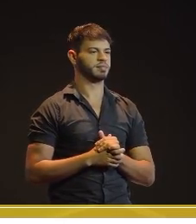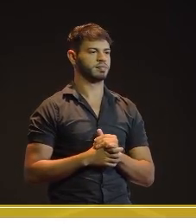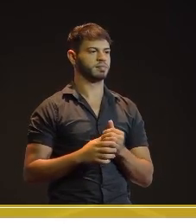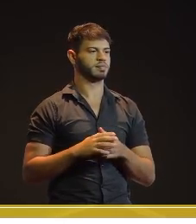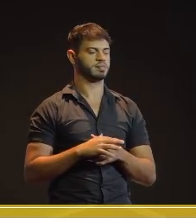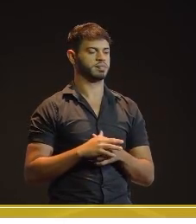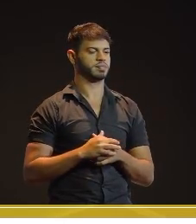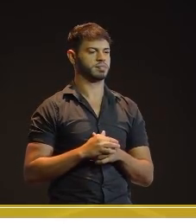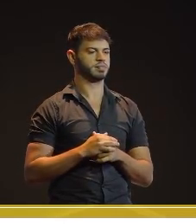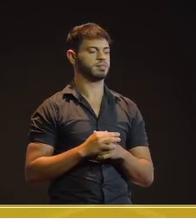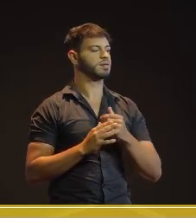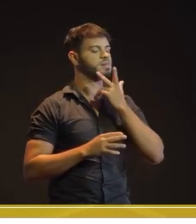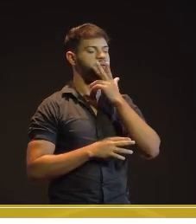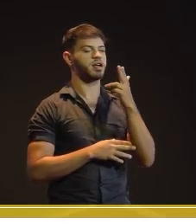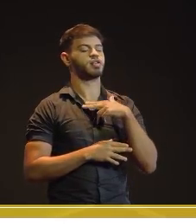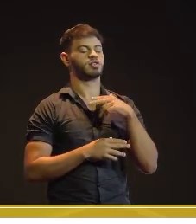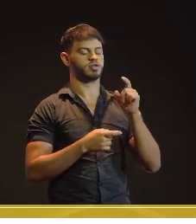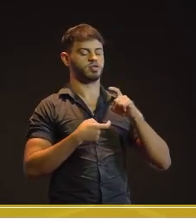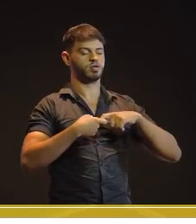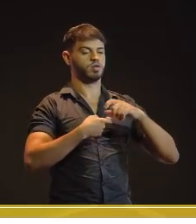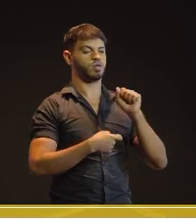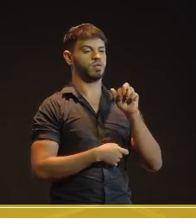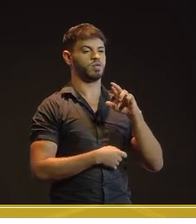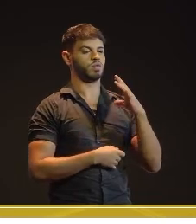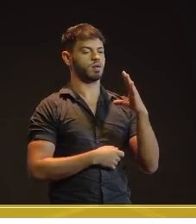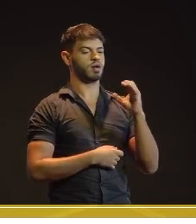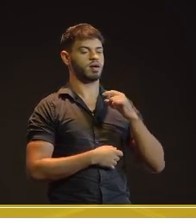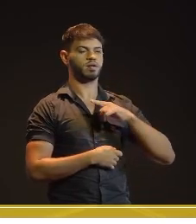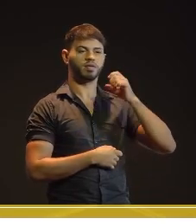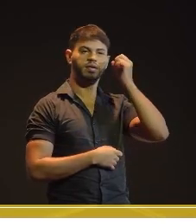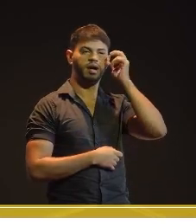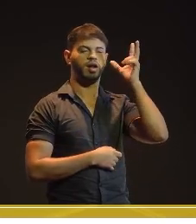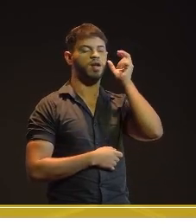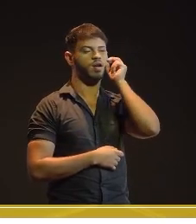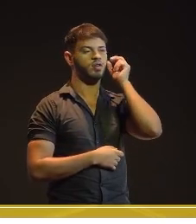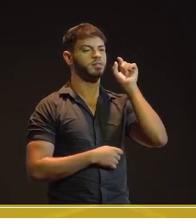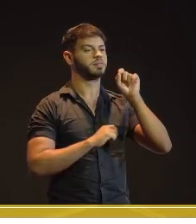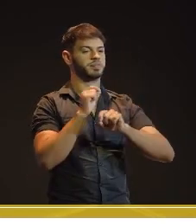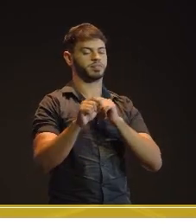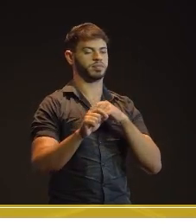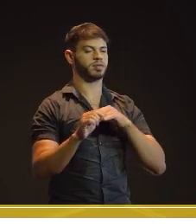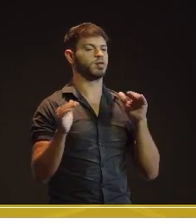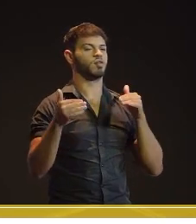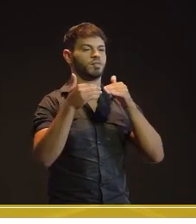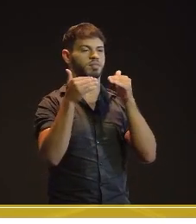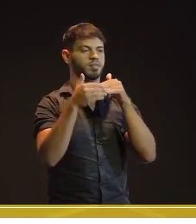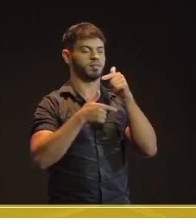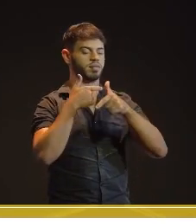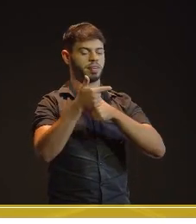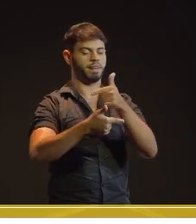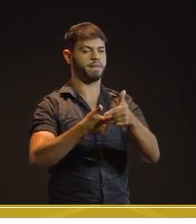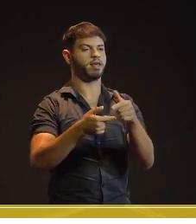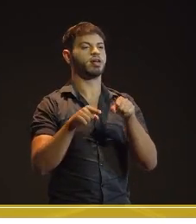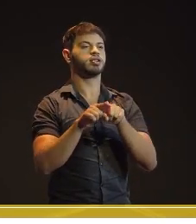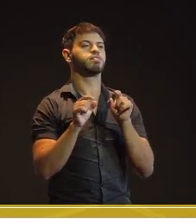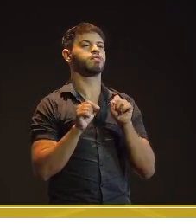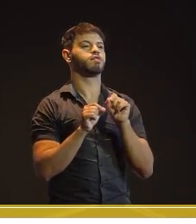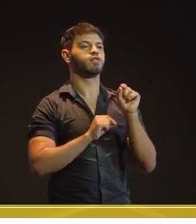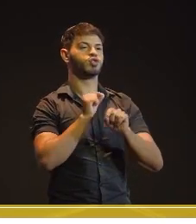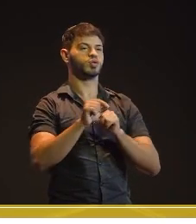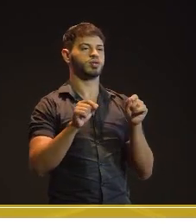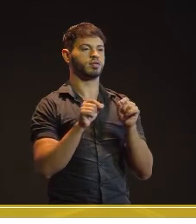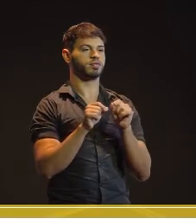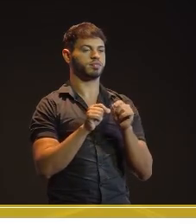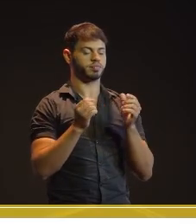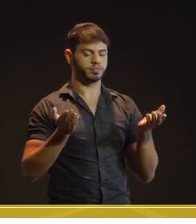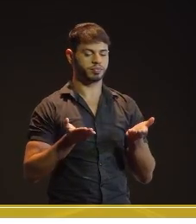A origem do arco não existia, mas tudo bem, eu entendi a lógica da origem do arco, eles colocaram, não concordo com a empresa. O que eu fiz? Estou fazendo,